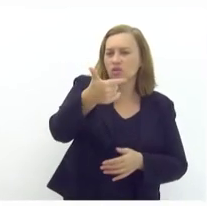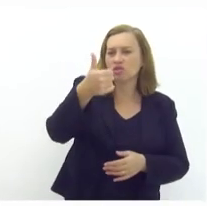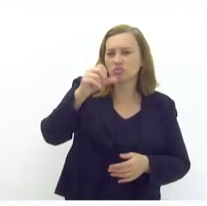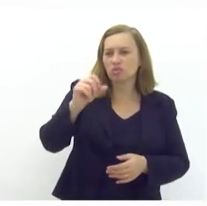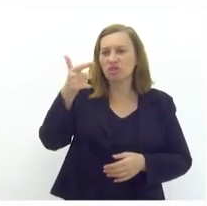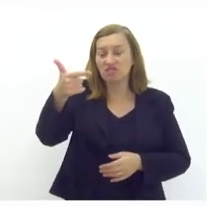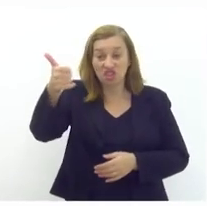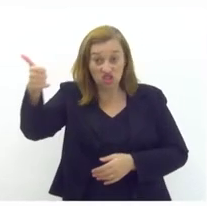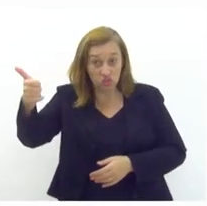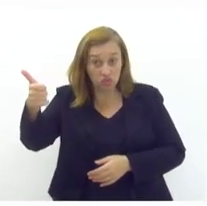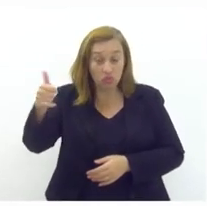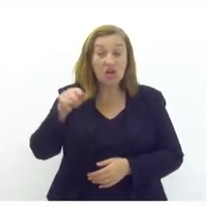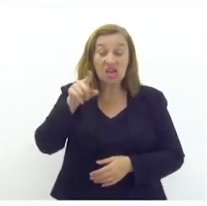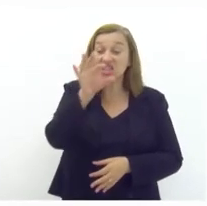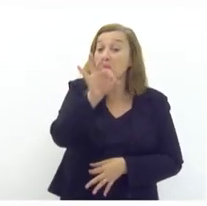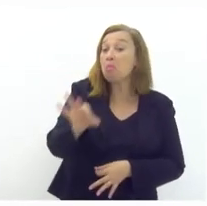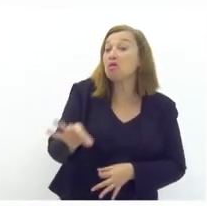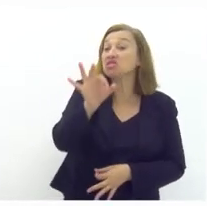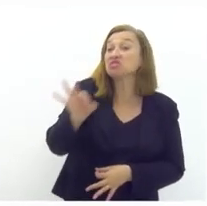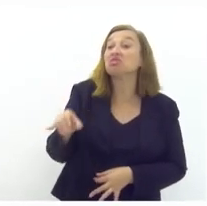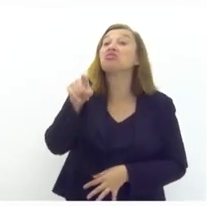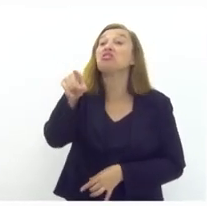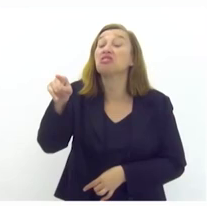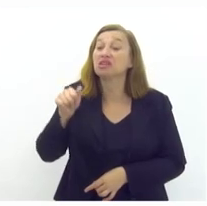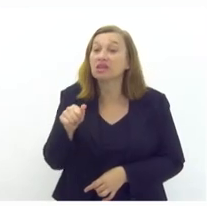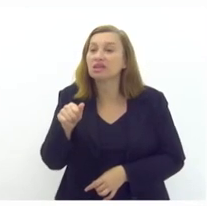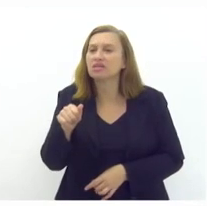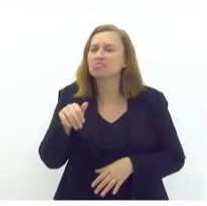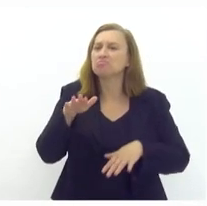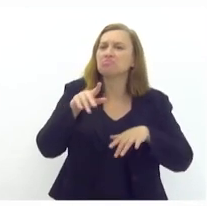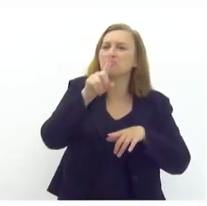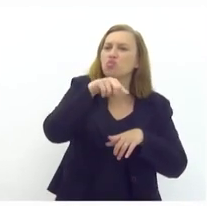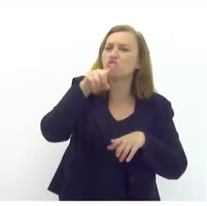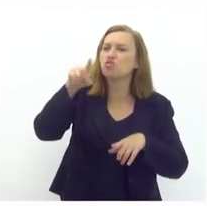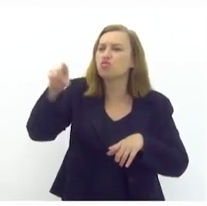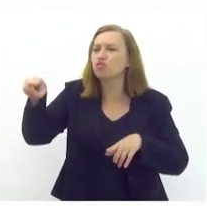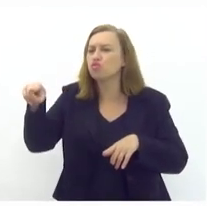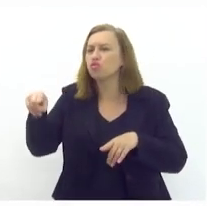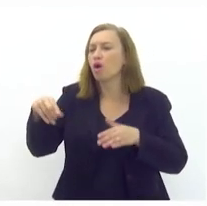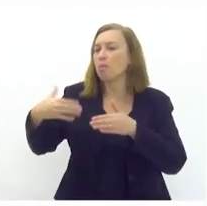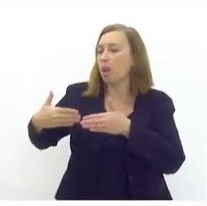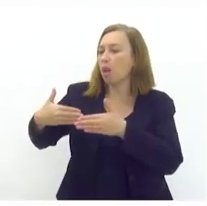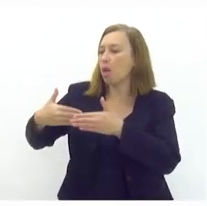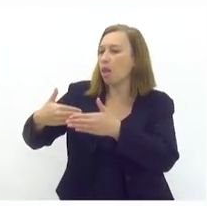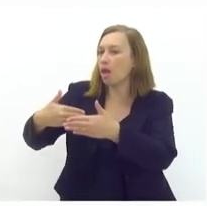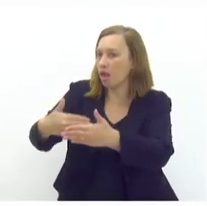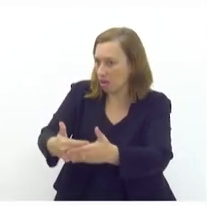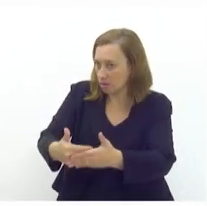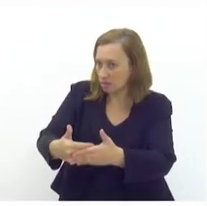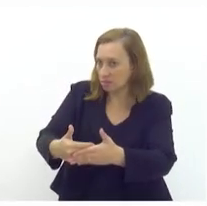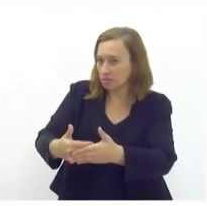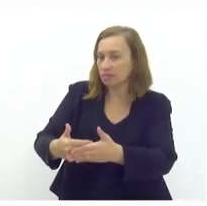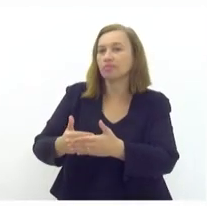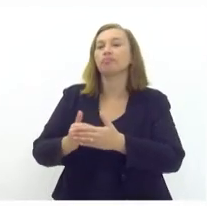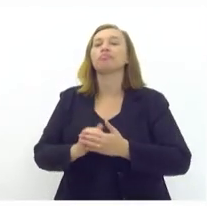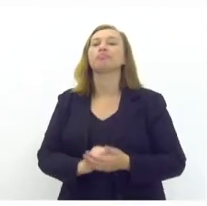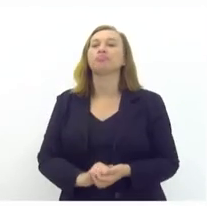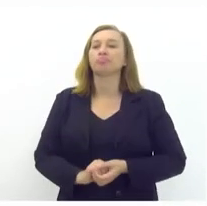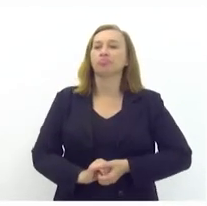e esses percentuais aí oscilam ao longo desses limites